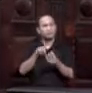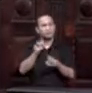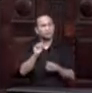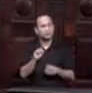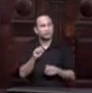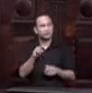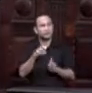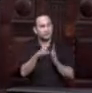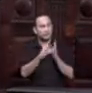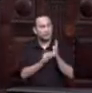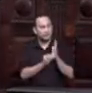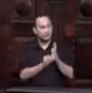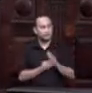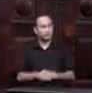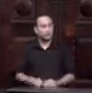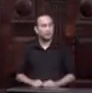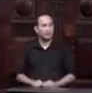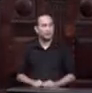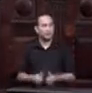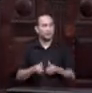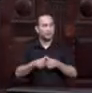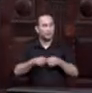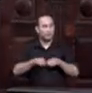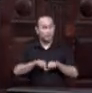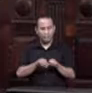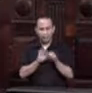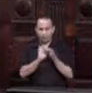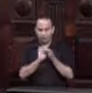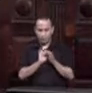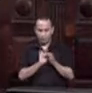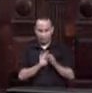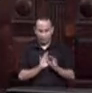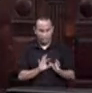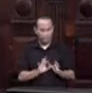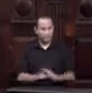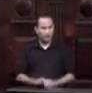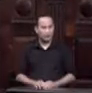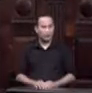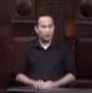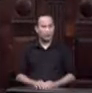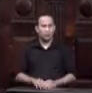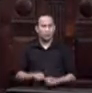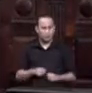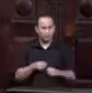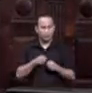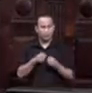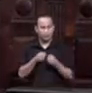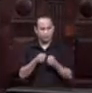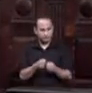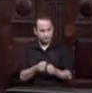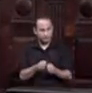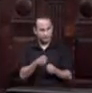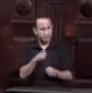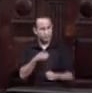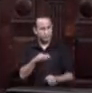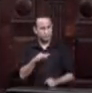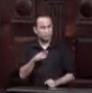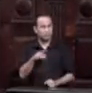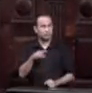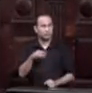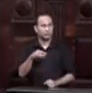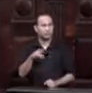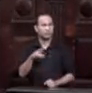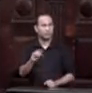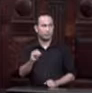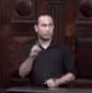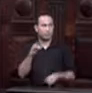emenda primeiro. Fica autorizado o Poder Executivo, no tocante